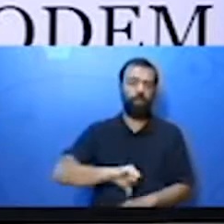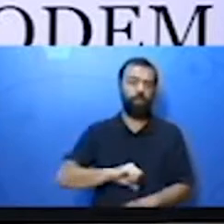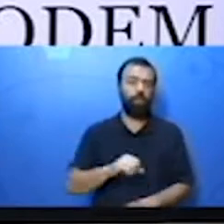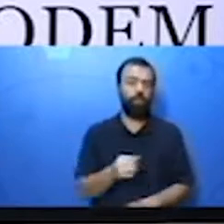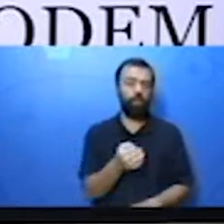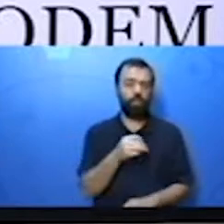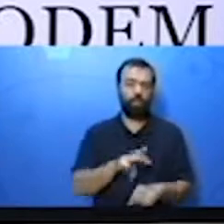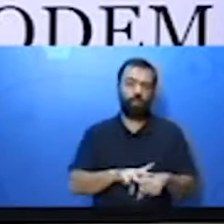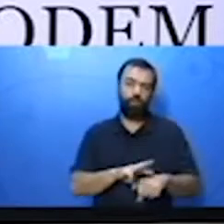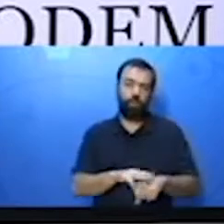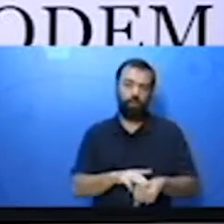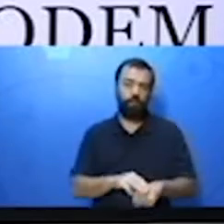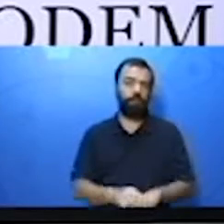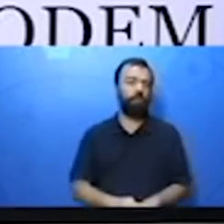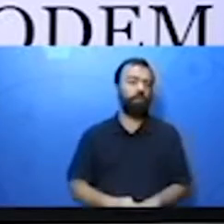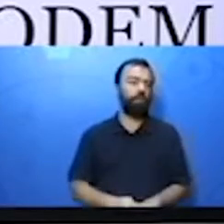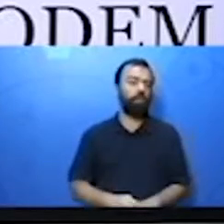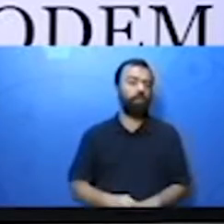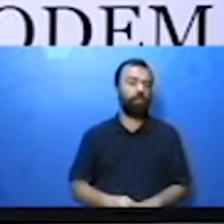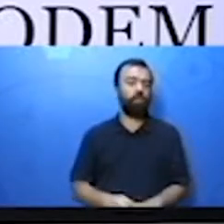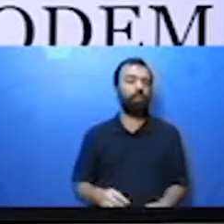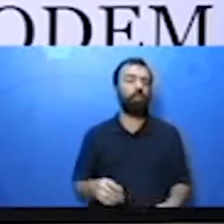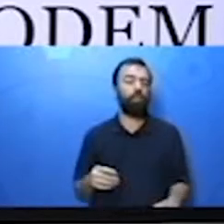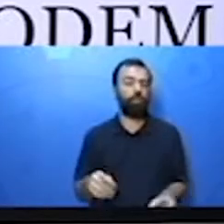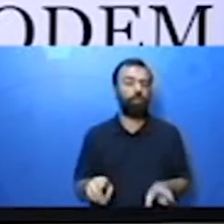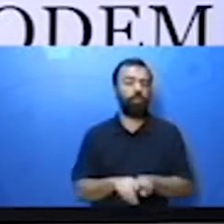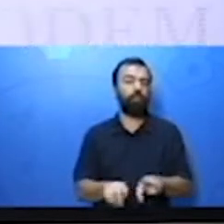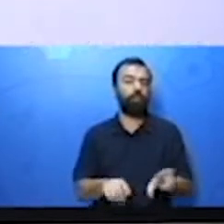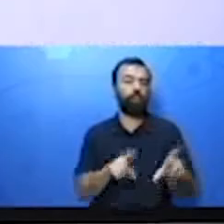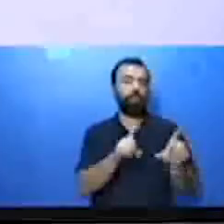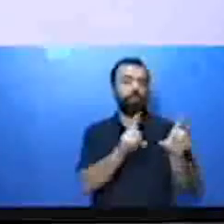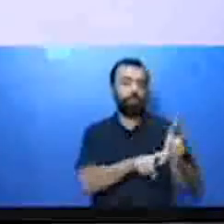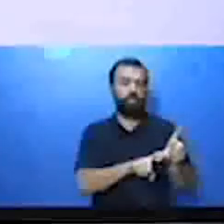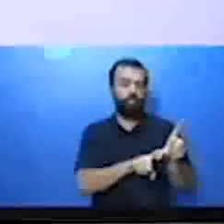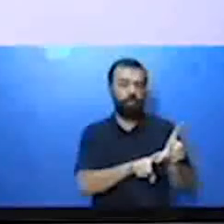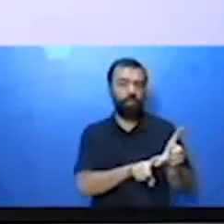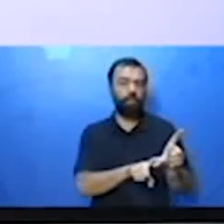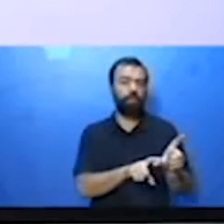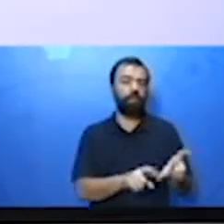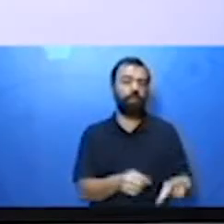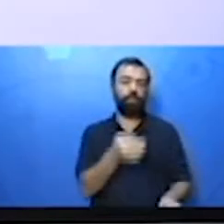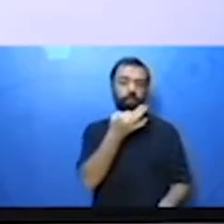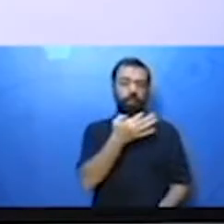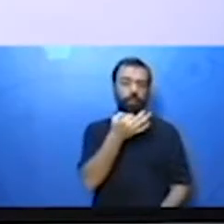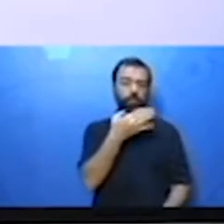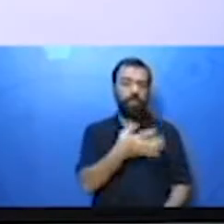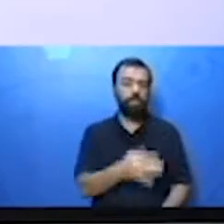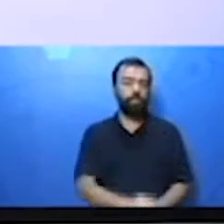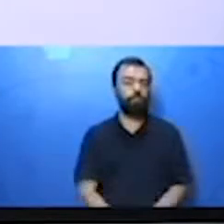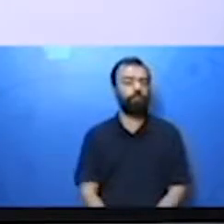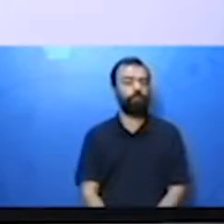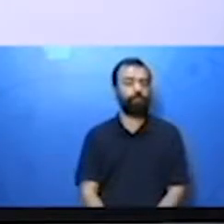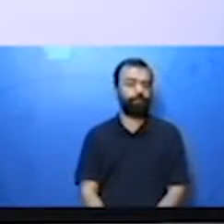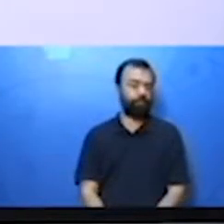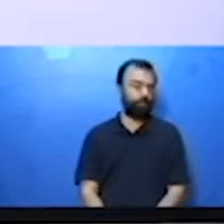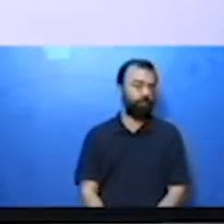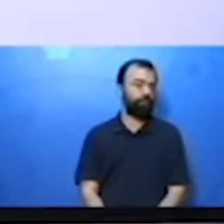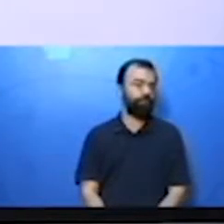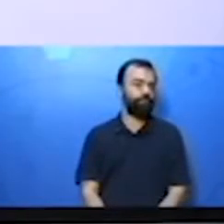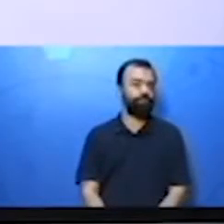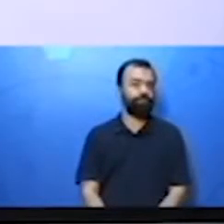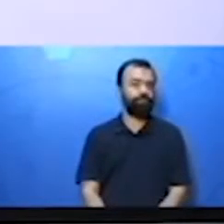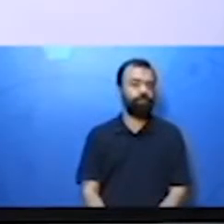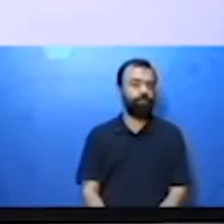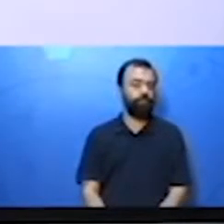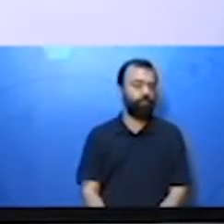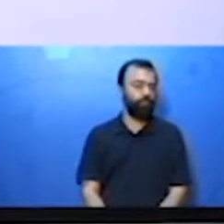medicamentos podem provocar dependência, depois você não consegue ficar sem tomar aquele medicamento.